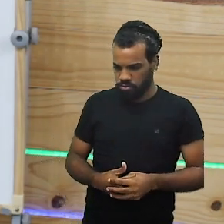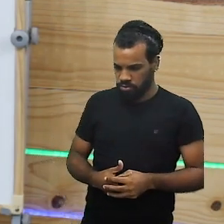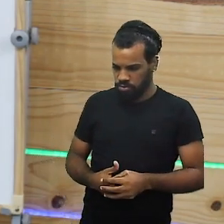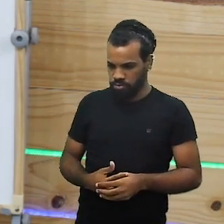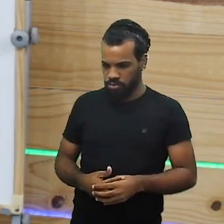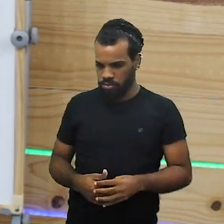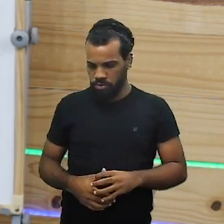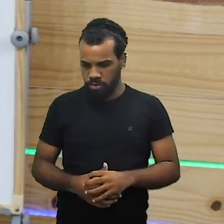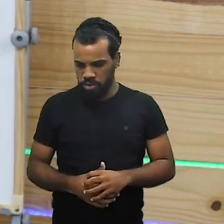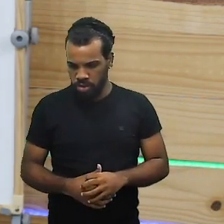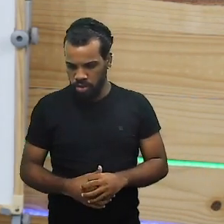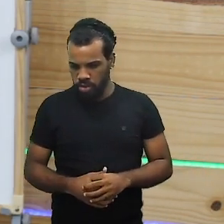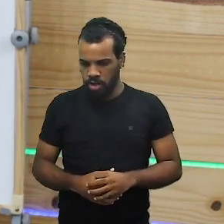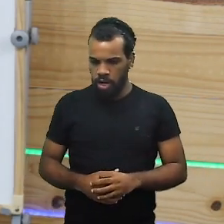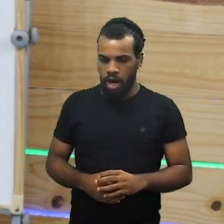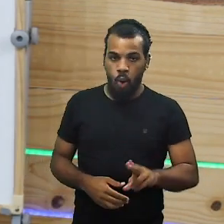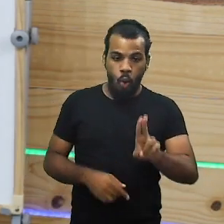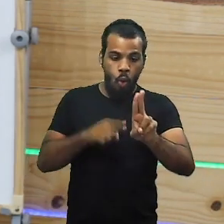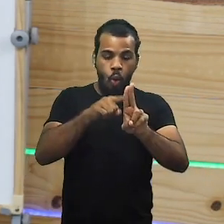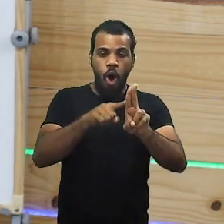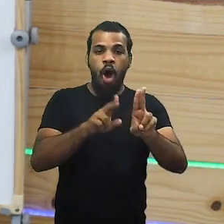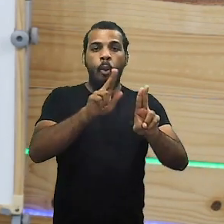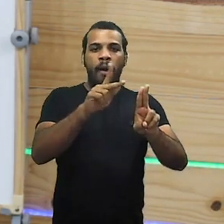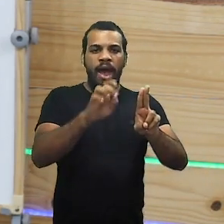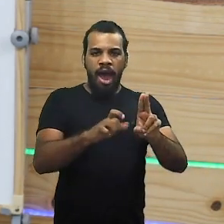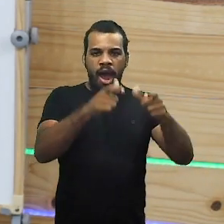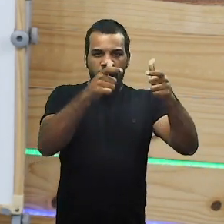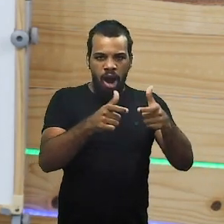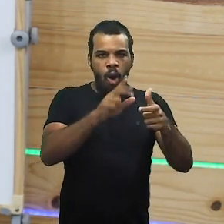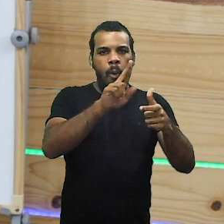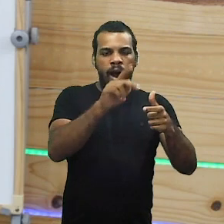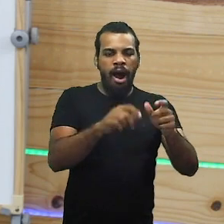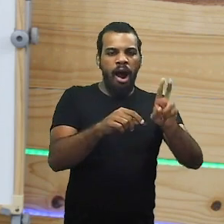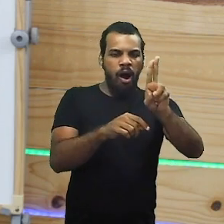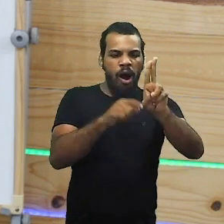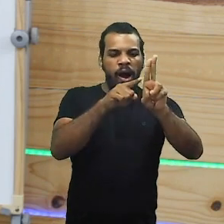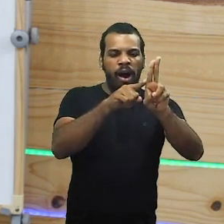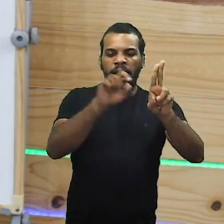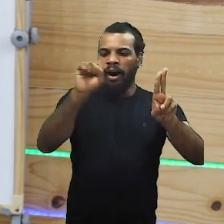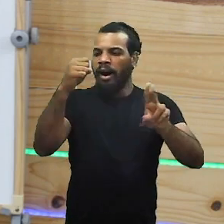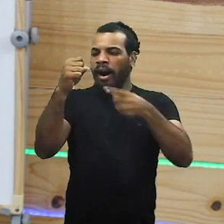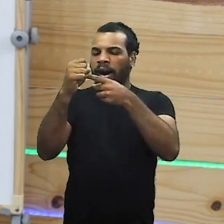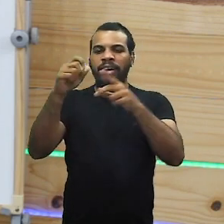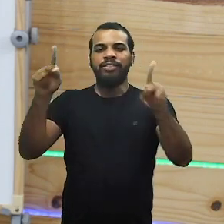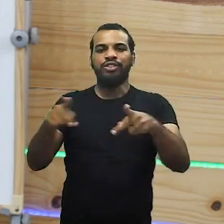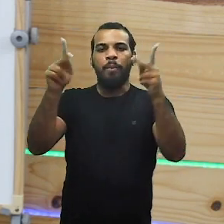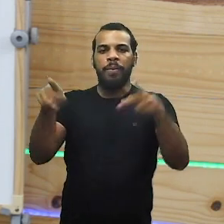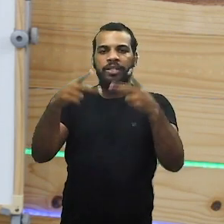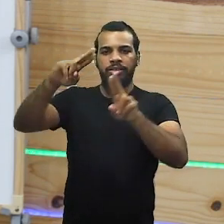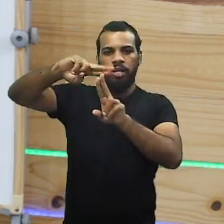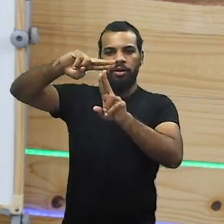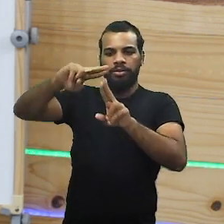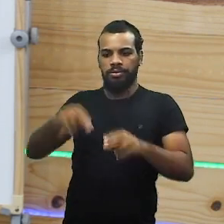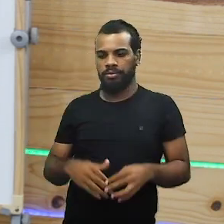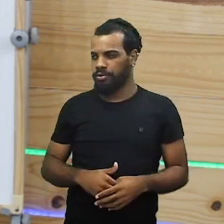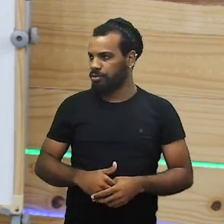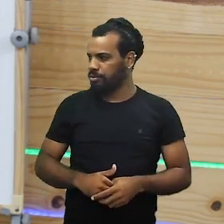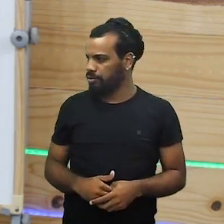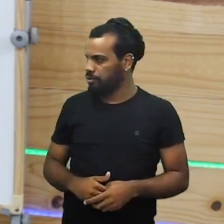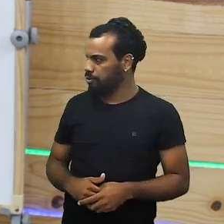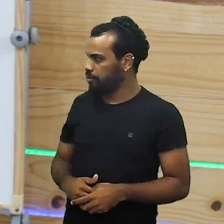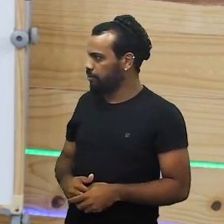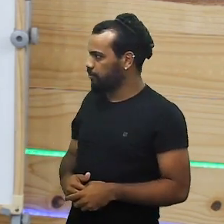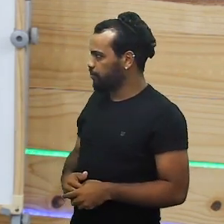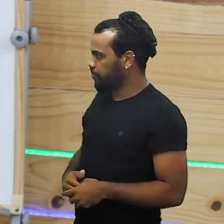E S, que é o Shopping Tacaruna, tem coordenadas 9 e 5. Beleza?